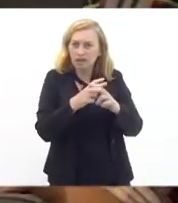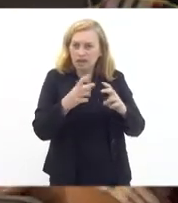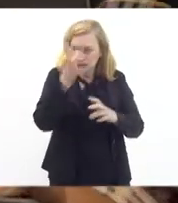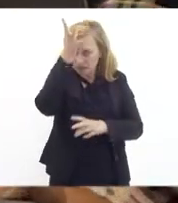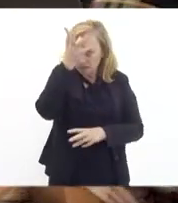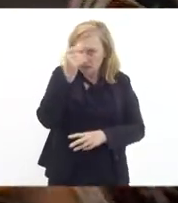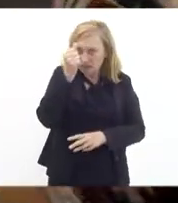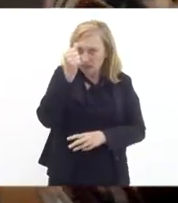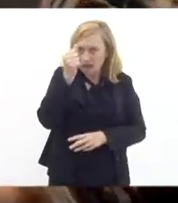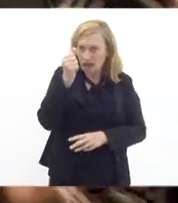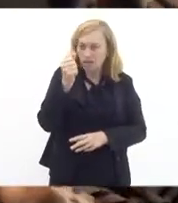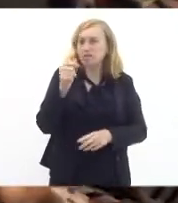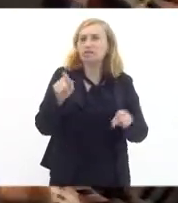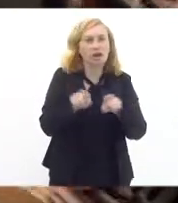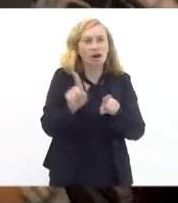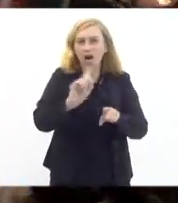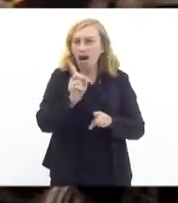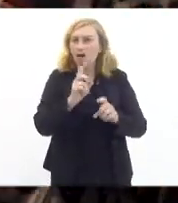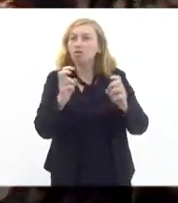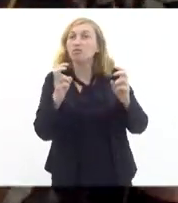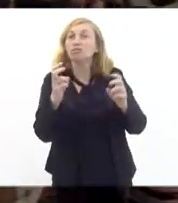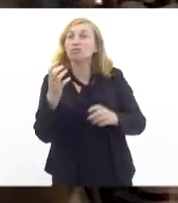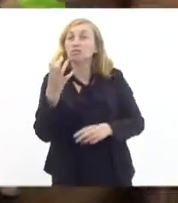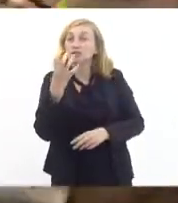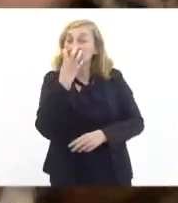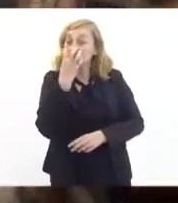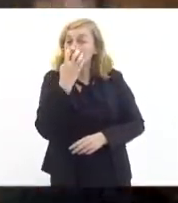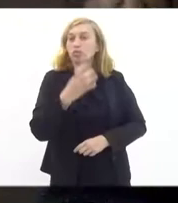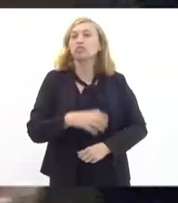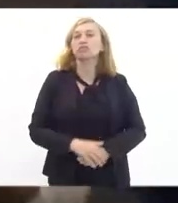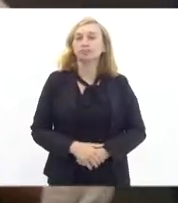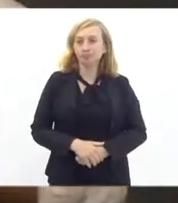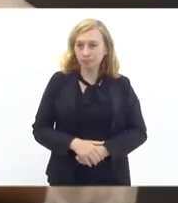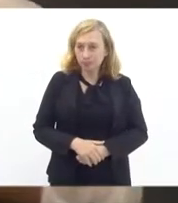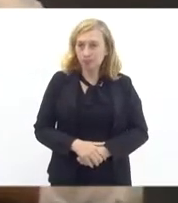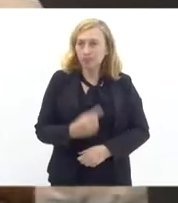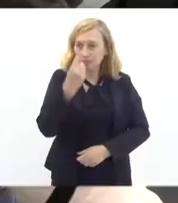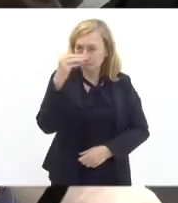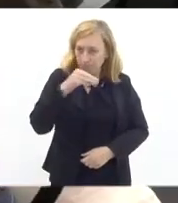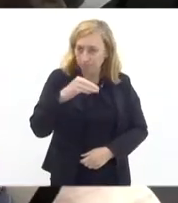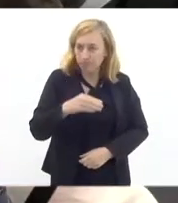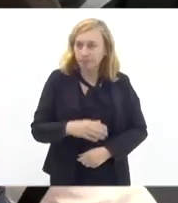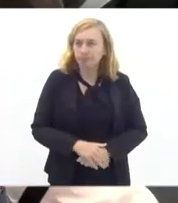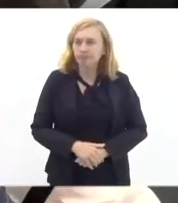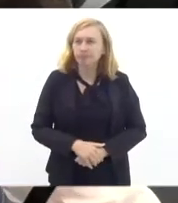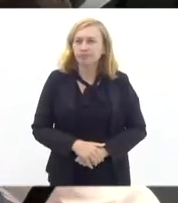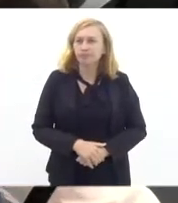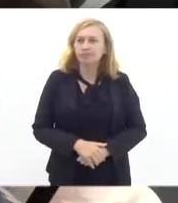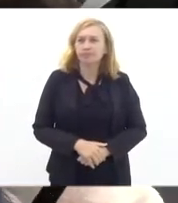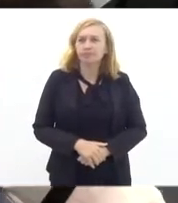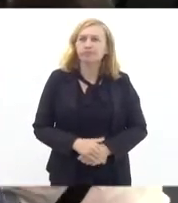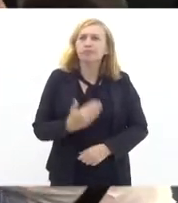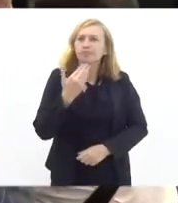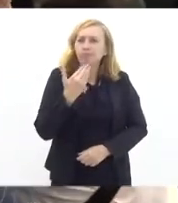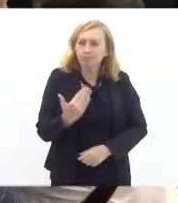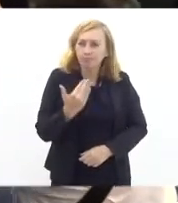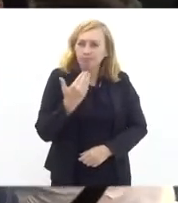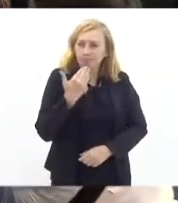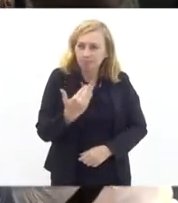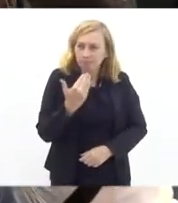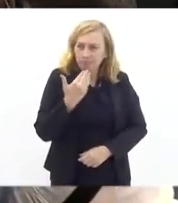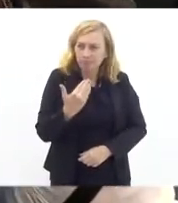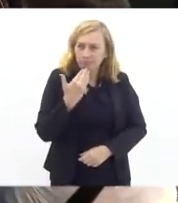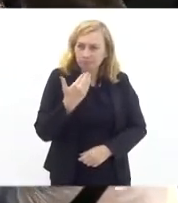cachorro. Tá? De cachorro. Um minuto. Por favor, gente, eu queria fazer um pedido. É um